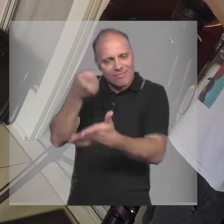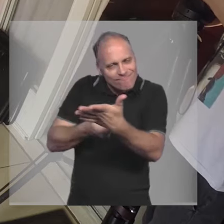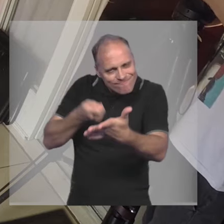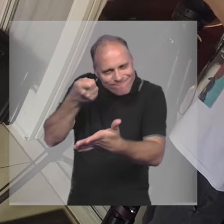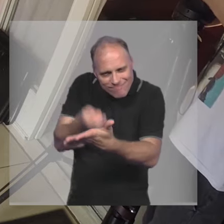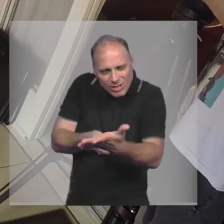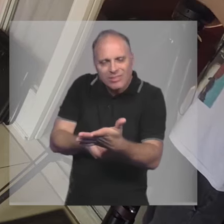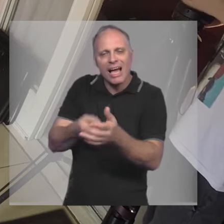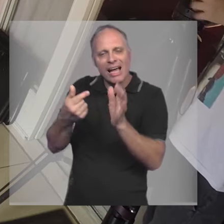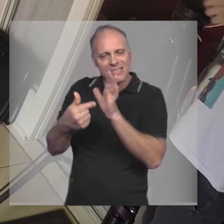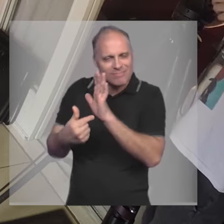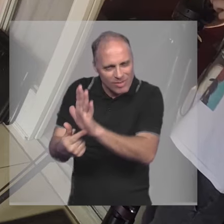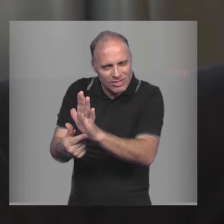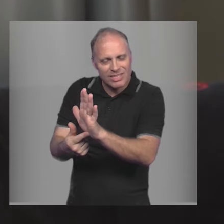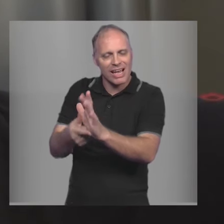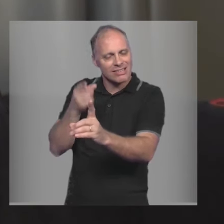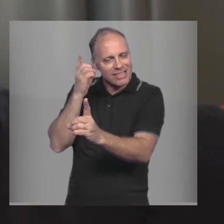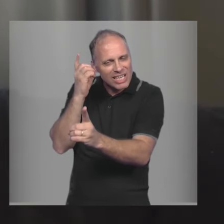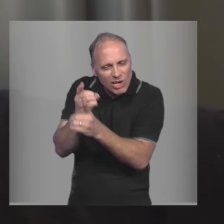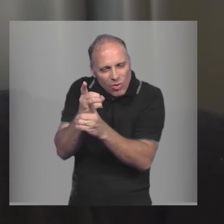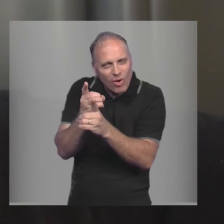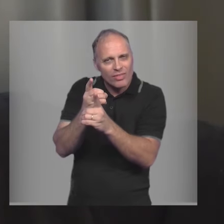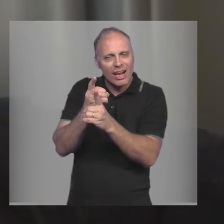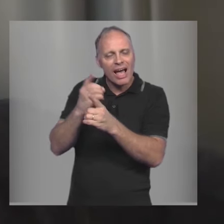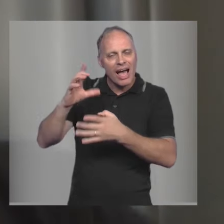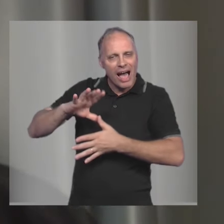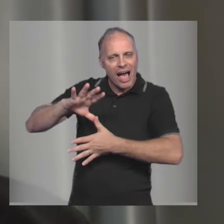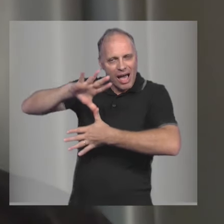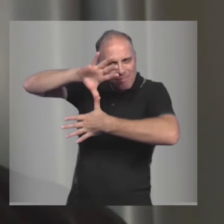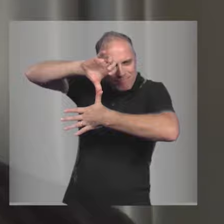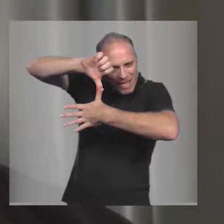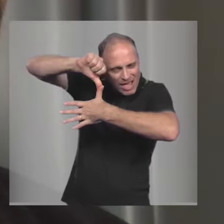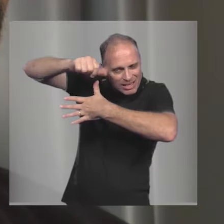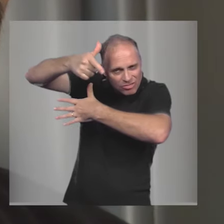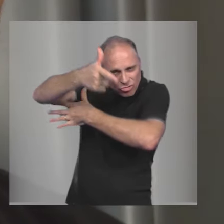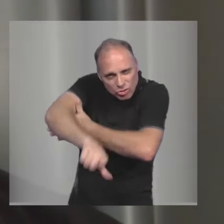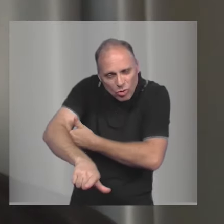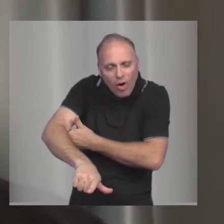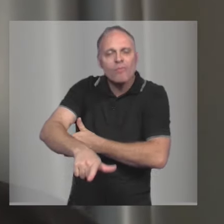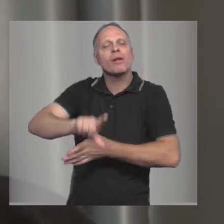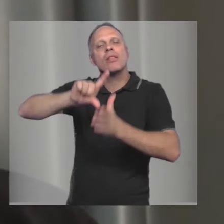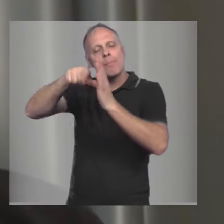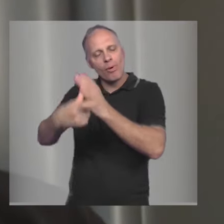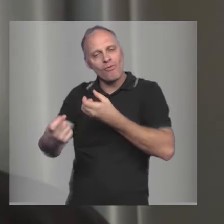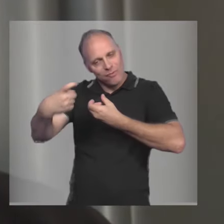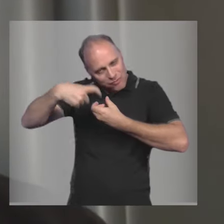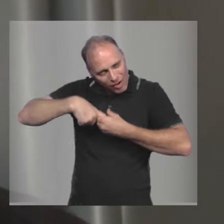tem que ir lá, tem que descobrir a América de novo